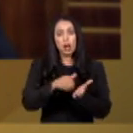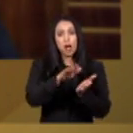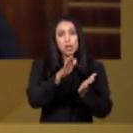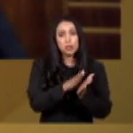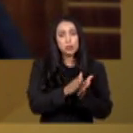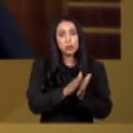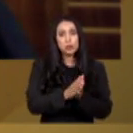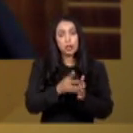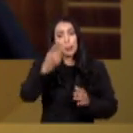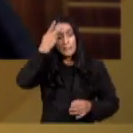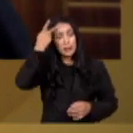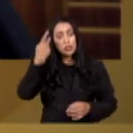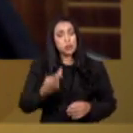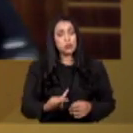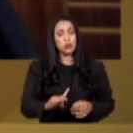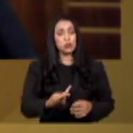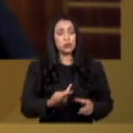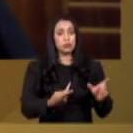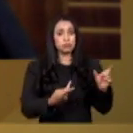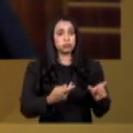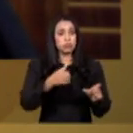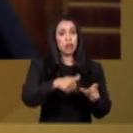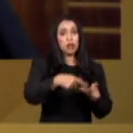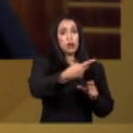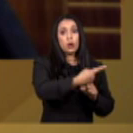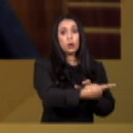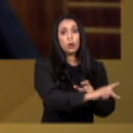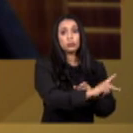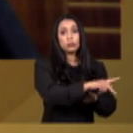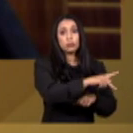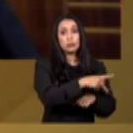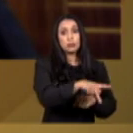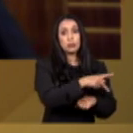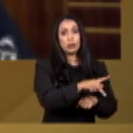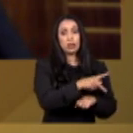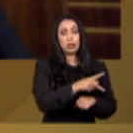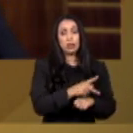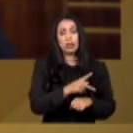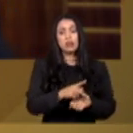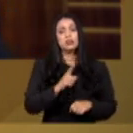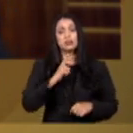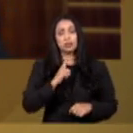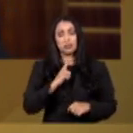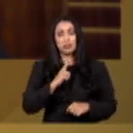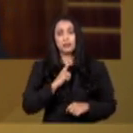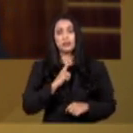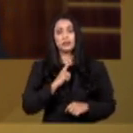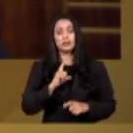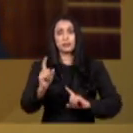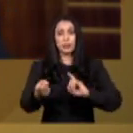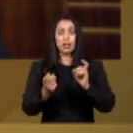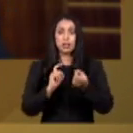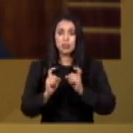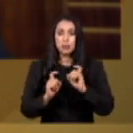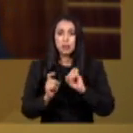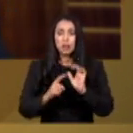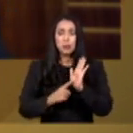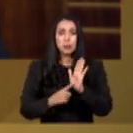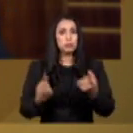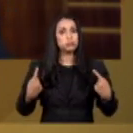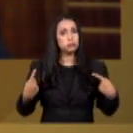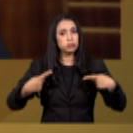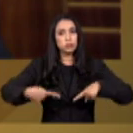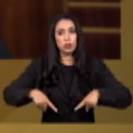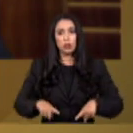ano a construção deste parcelamento é o fato que gerou a aplicação da tensão velas